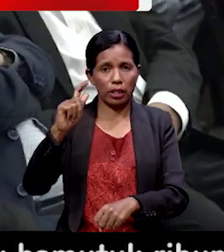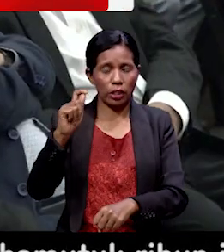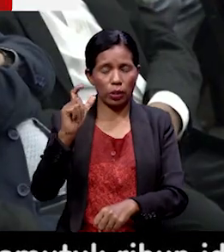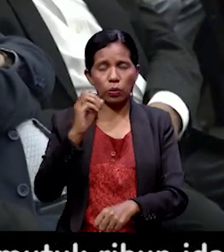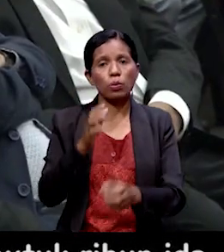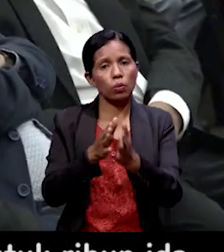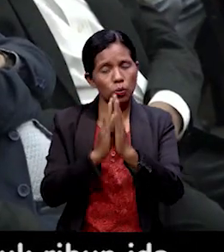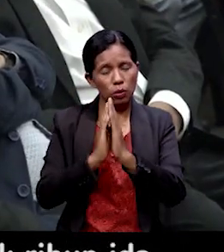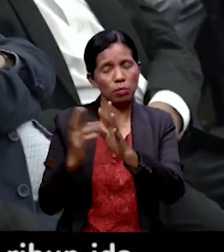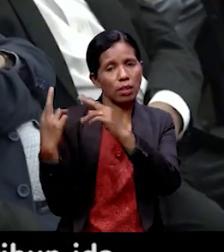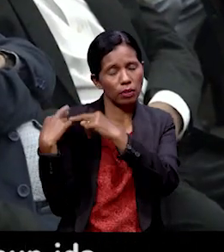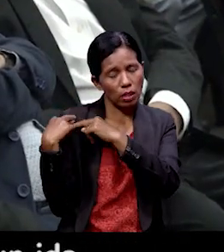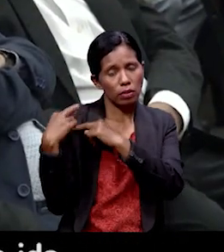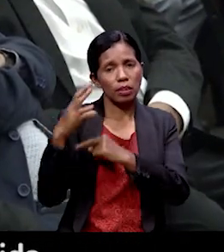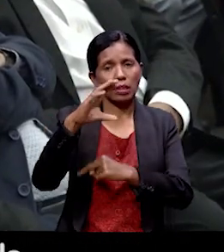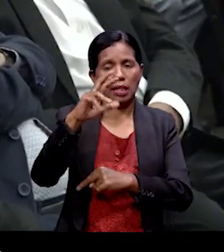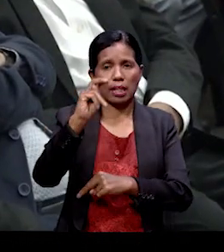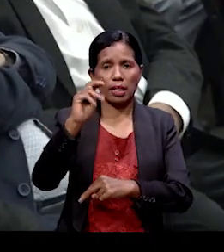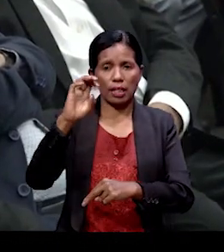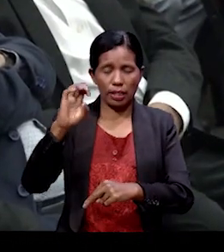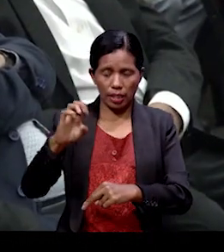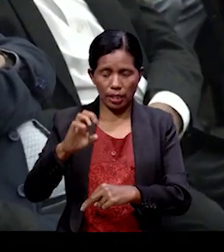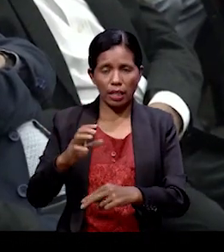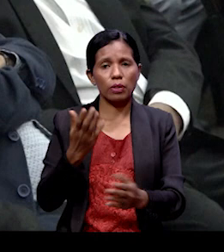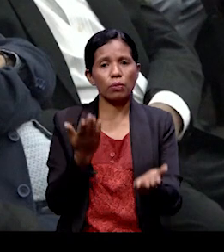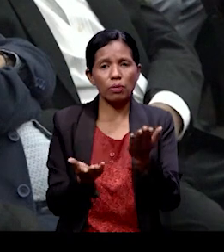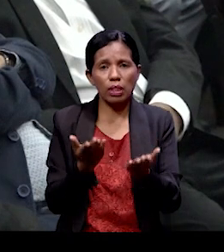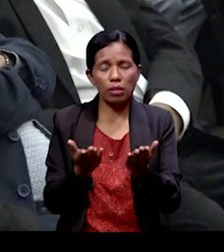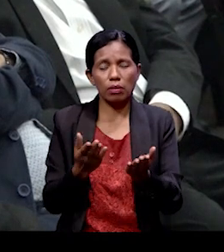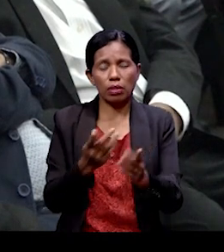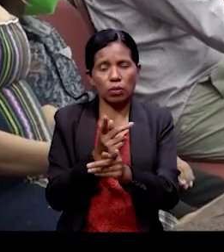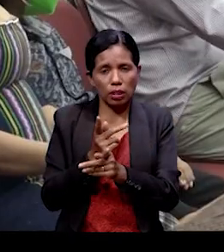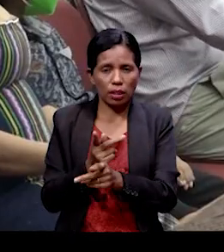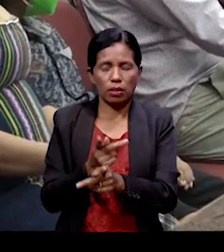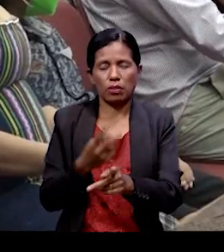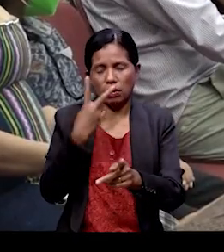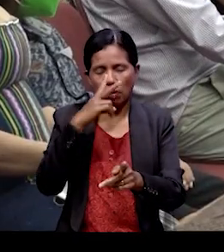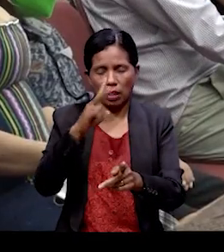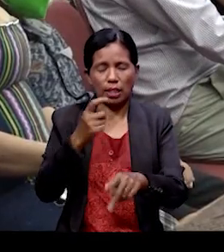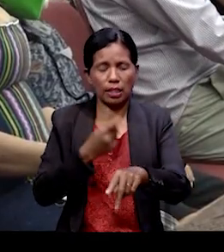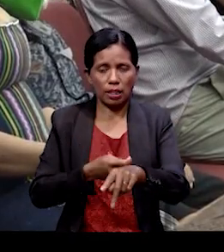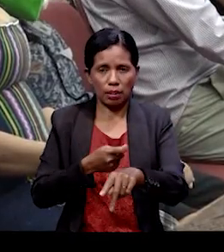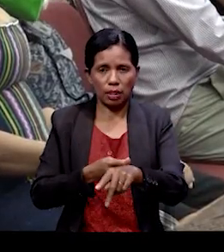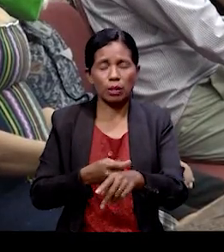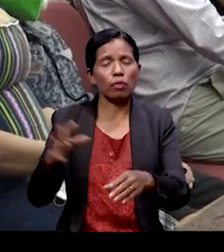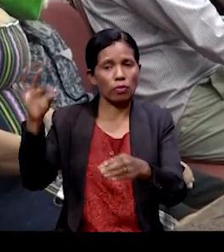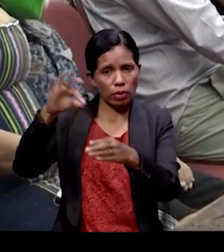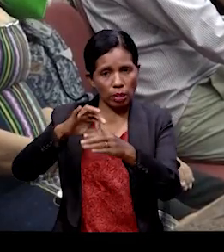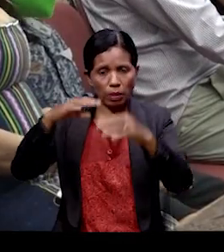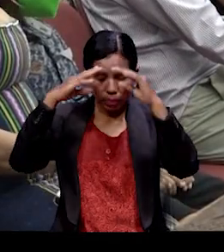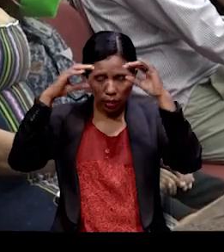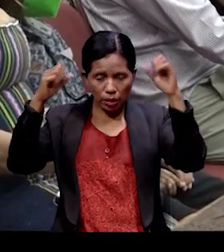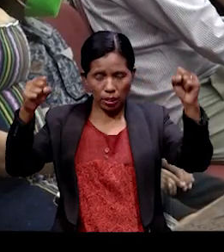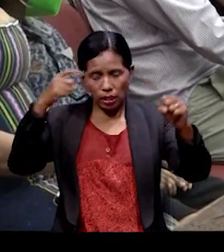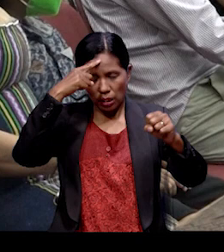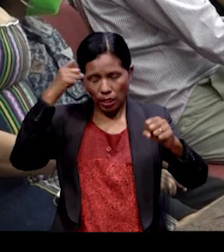responsável Comissão Nacional Eleição, atuteto de dia que situação antes realiza eleição presidencial, tamba